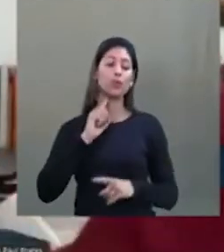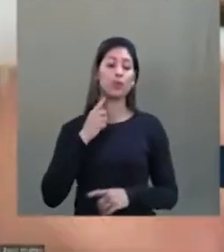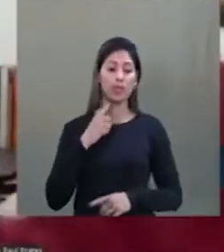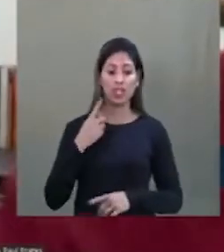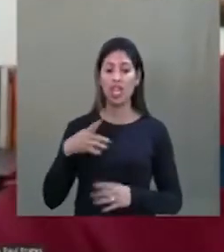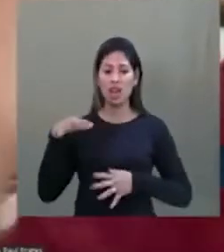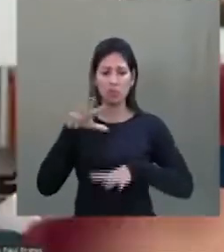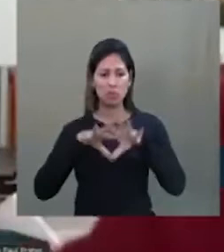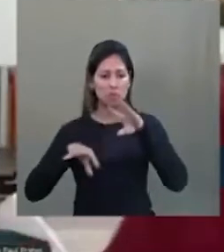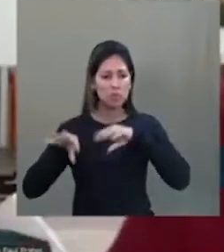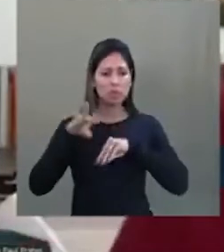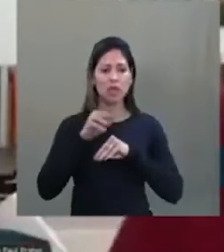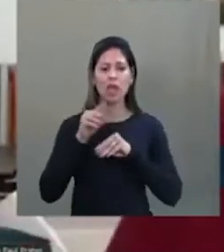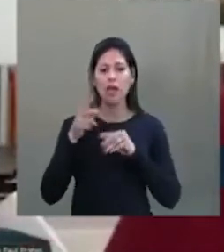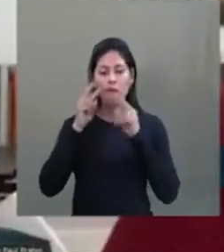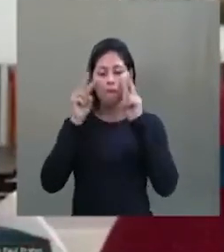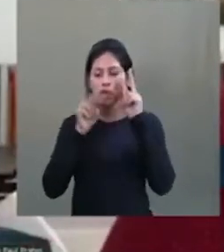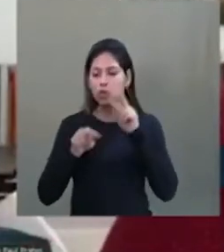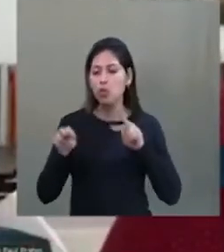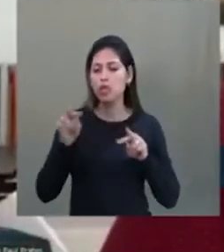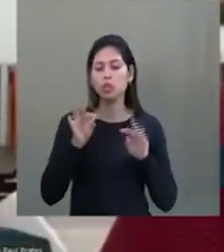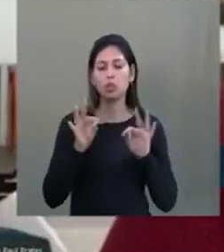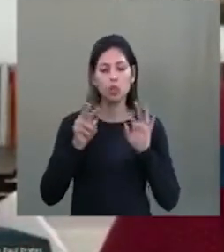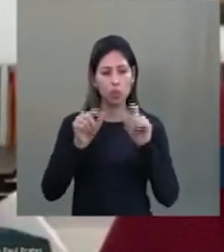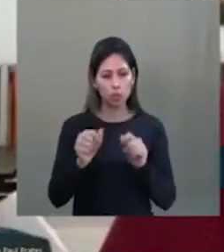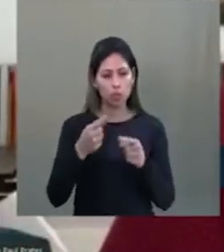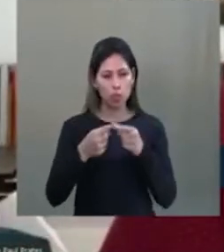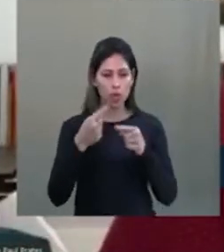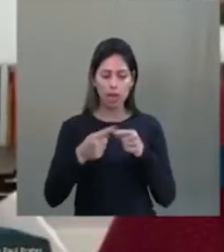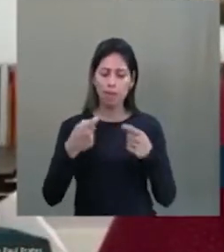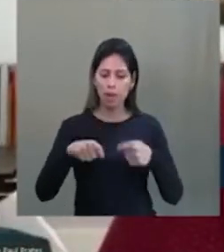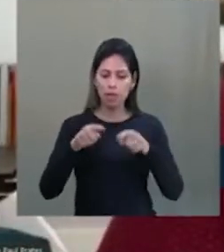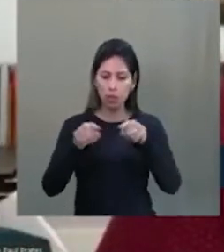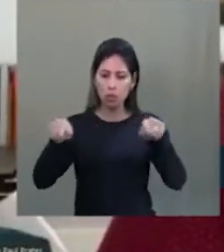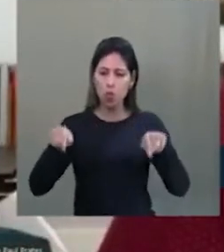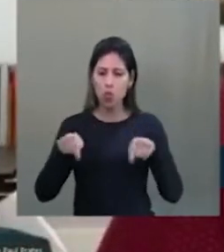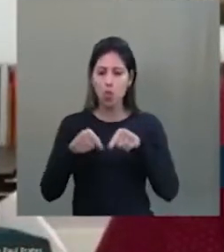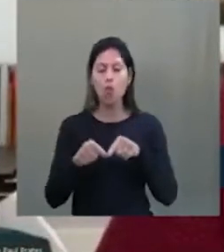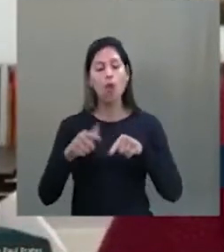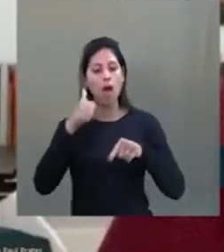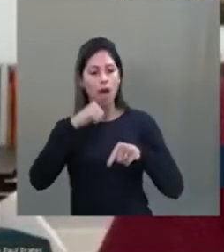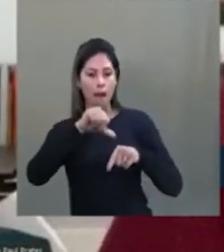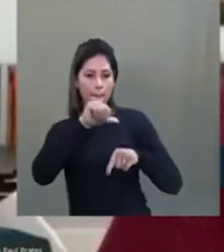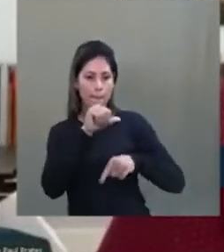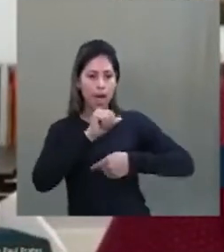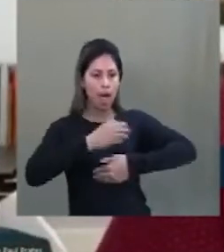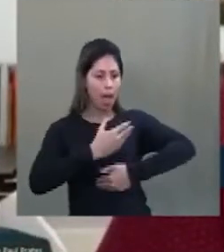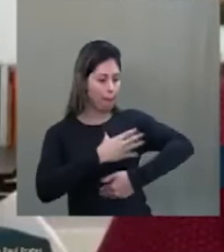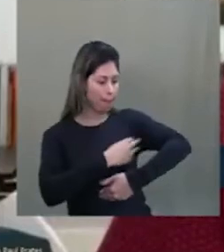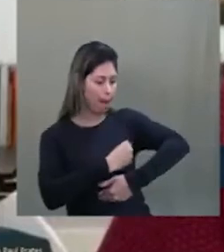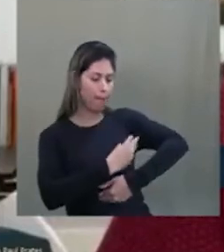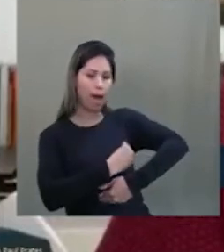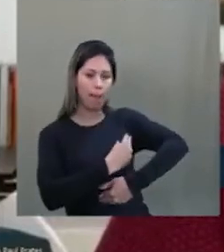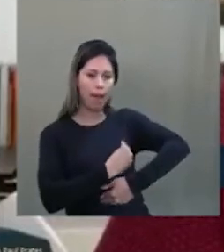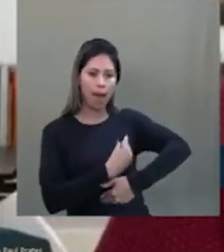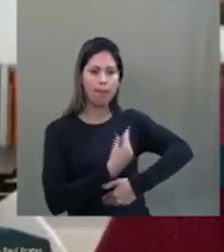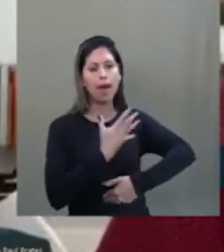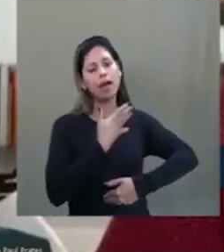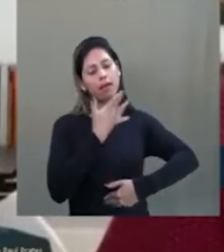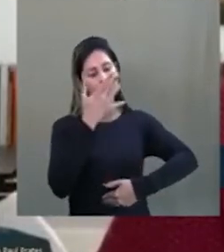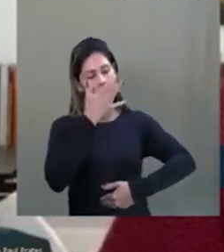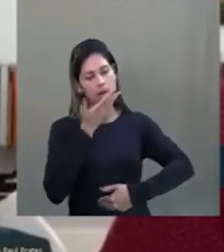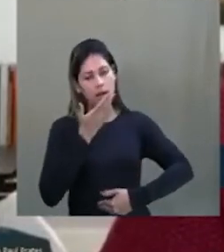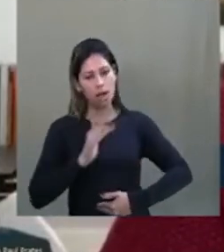da visualização de todos, para que a mãe amamente seu filho, que não estará na creche durante um determinado período. É isso que a